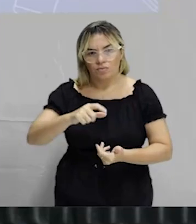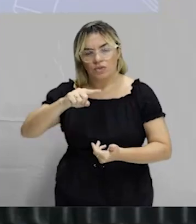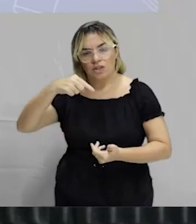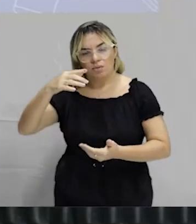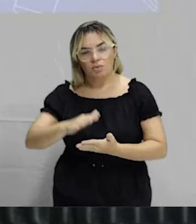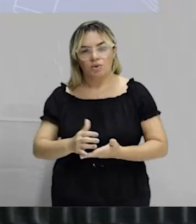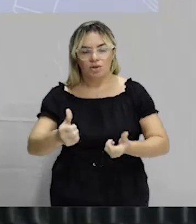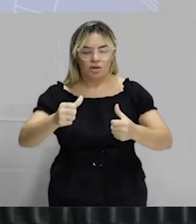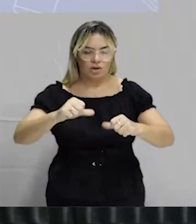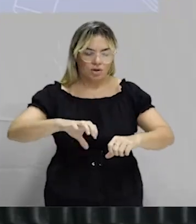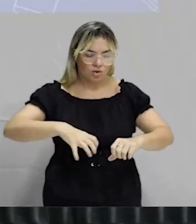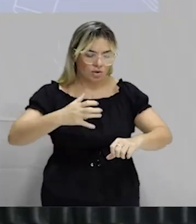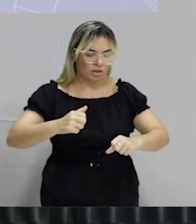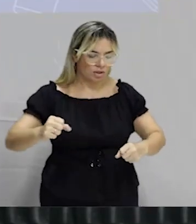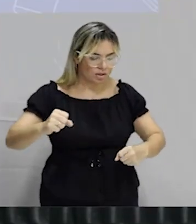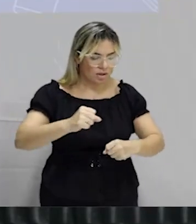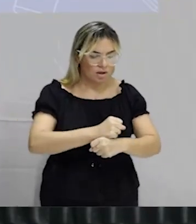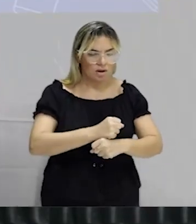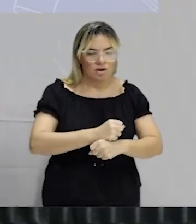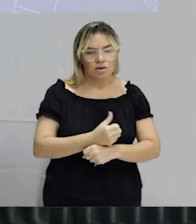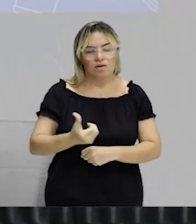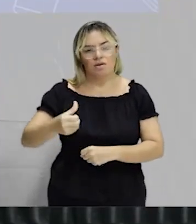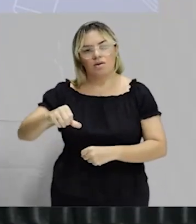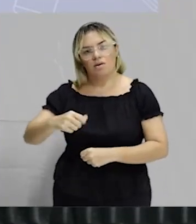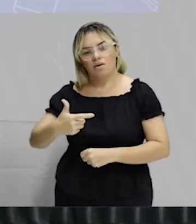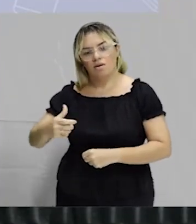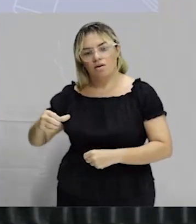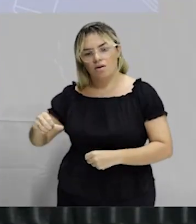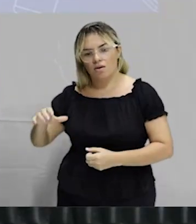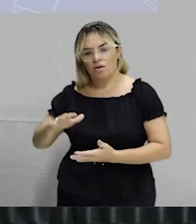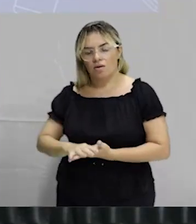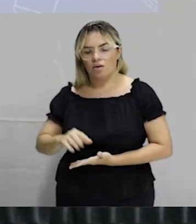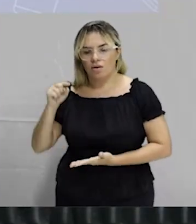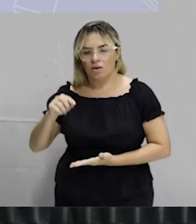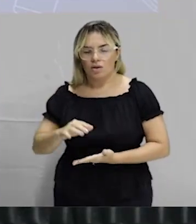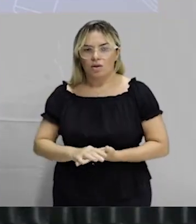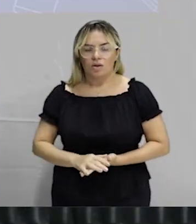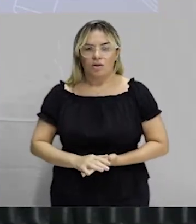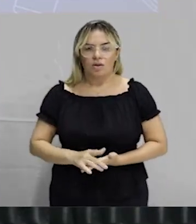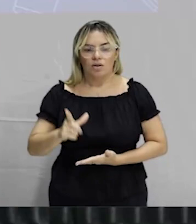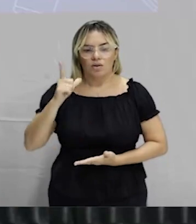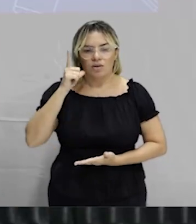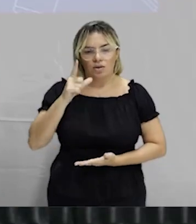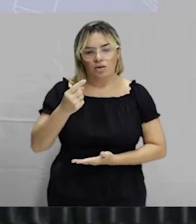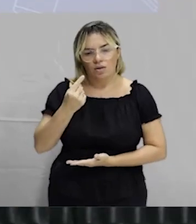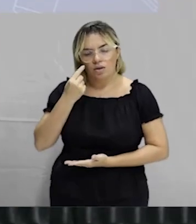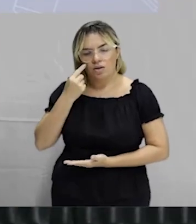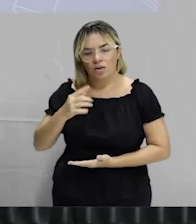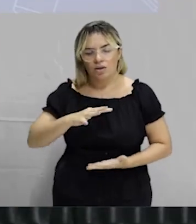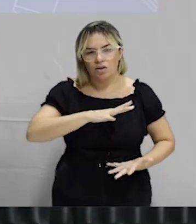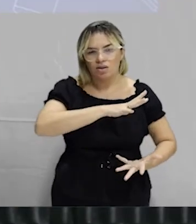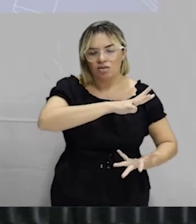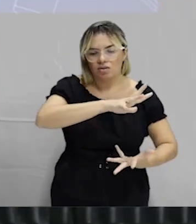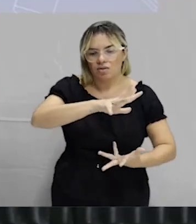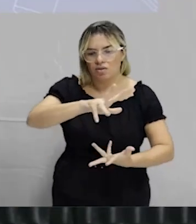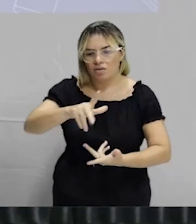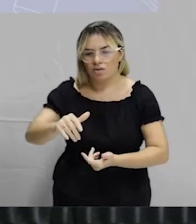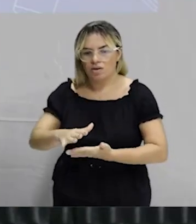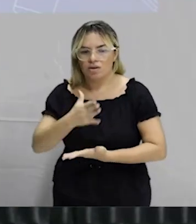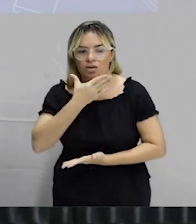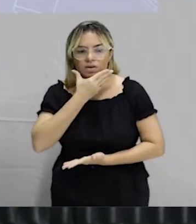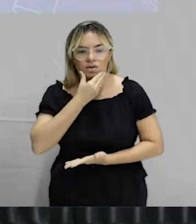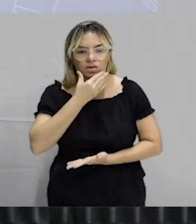29. Sentido pelo menos em todos os lugares, olha só, em que os homens e mulheres se